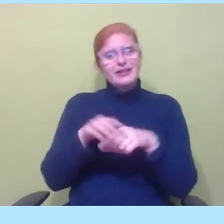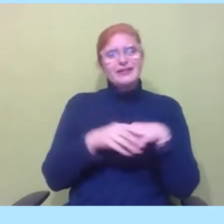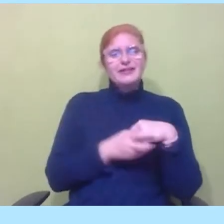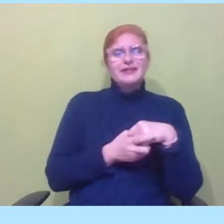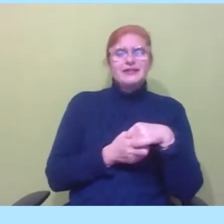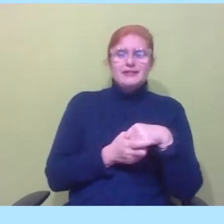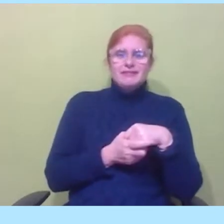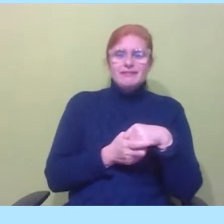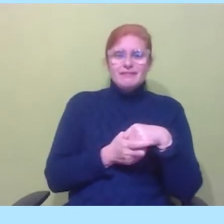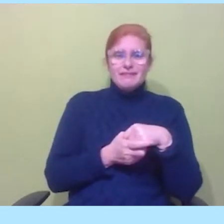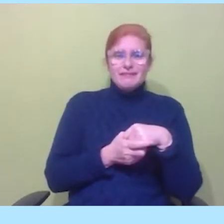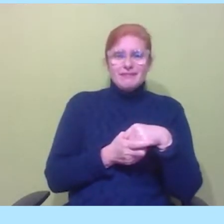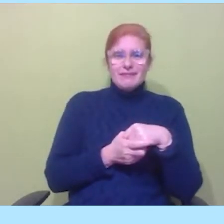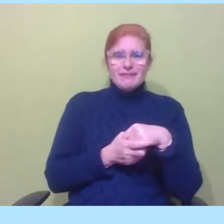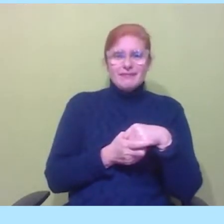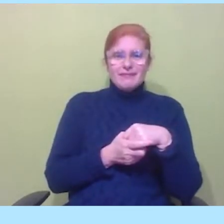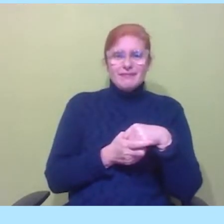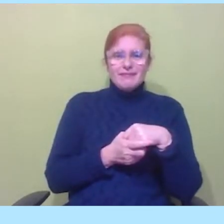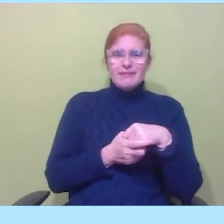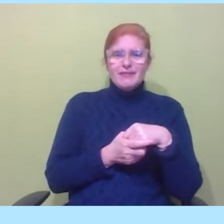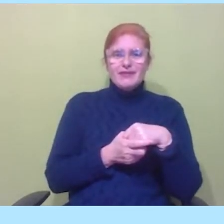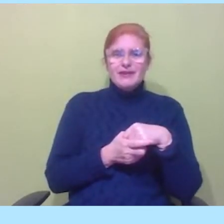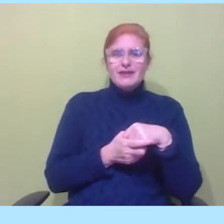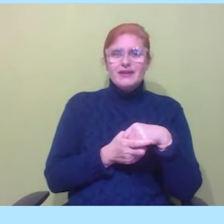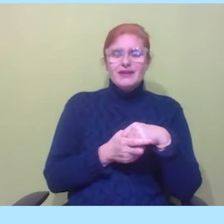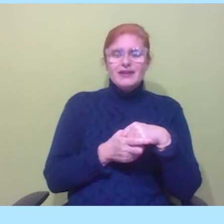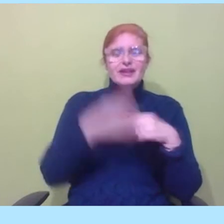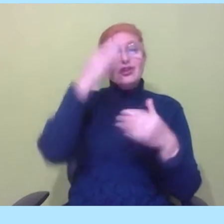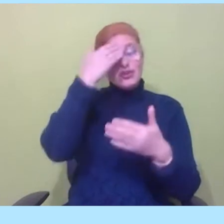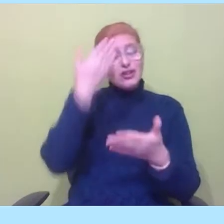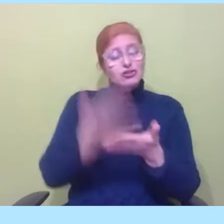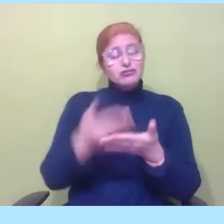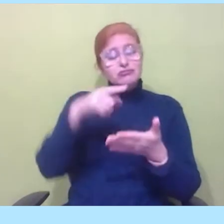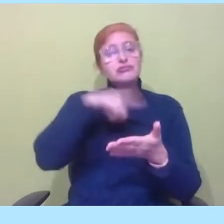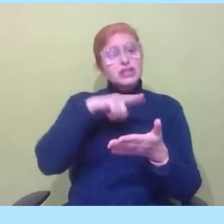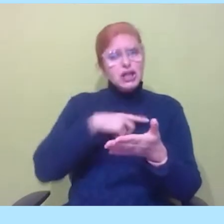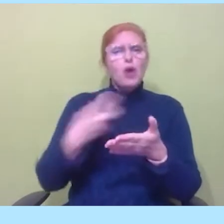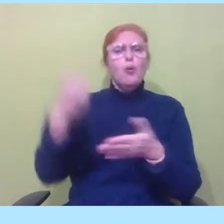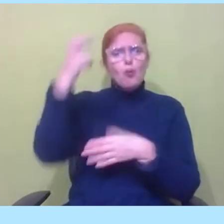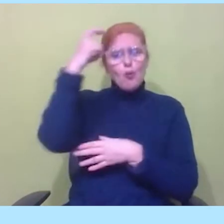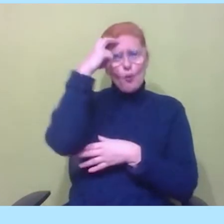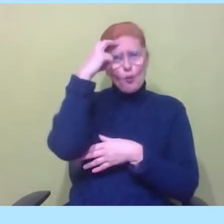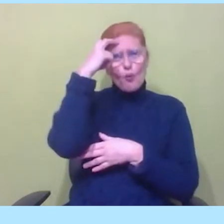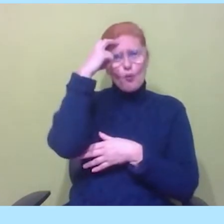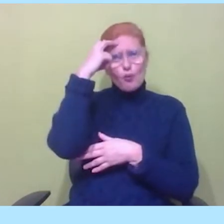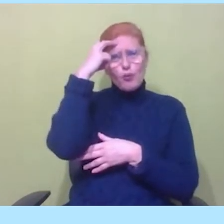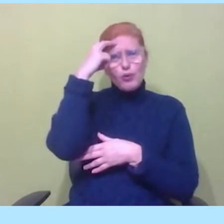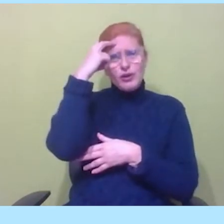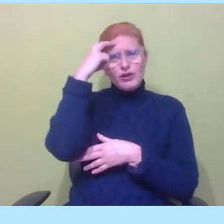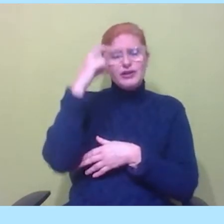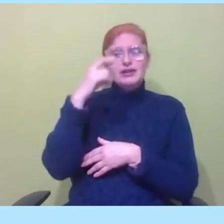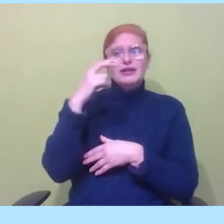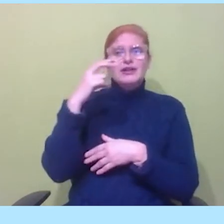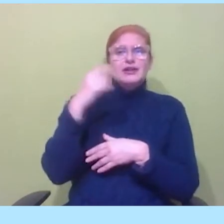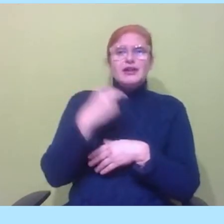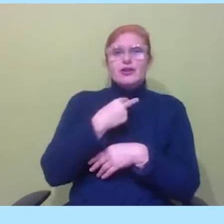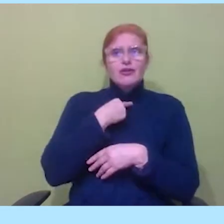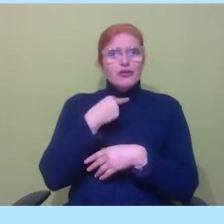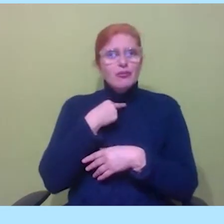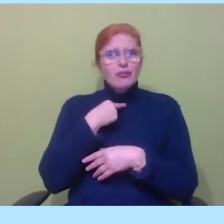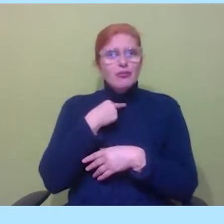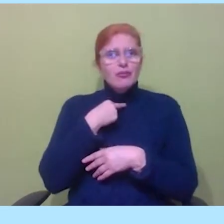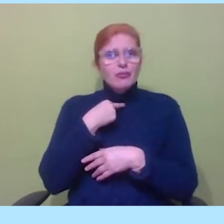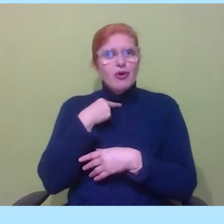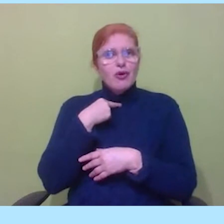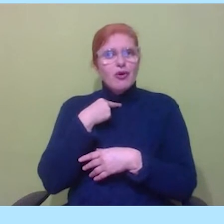E acredito que tem muito essa cultura, né, de não paranoia, de mediação, que a gente já